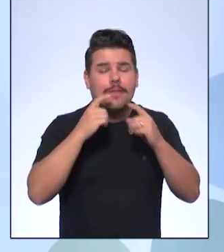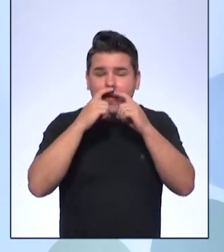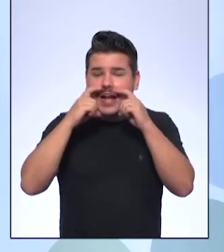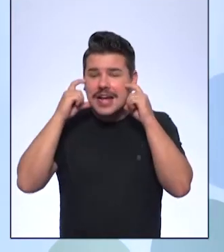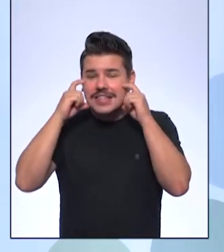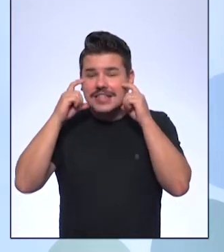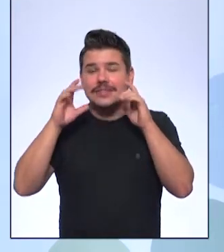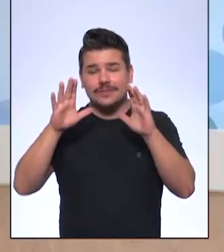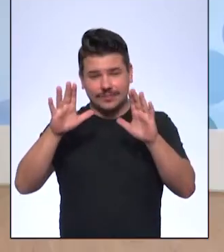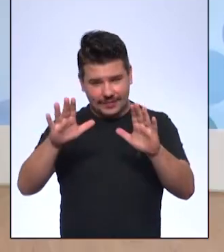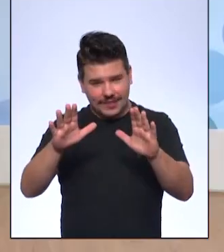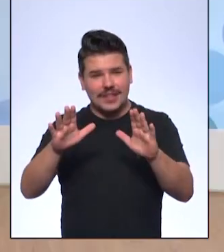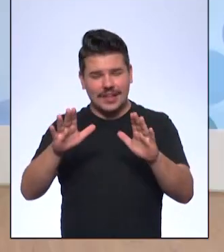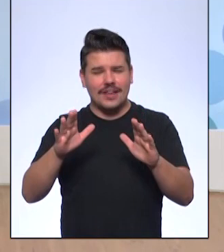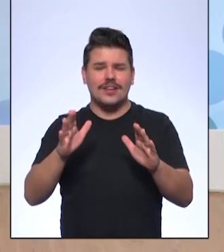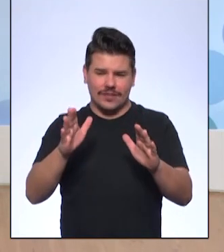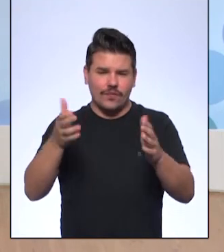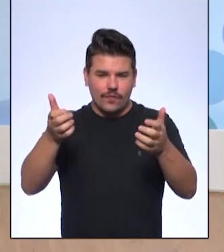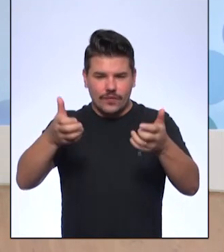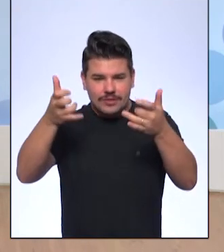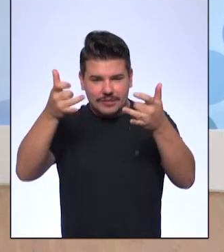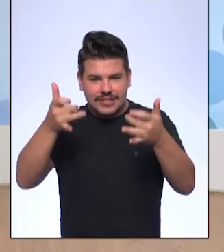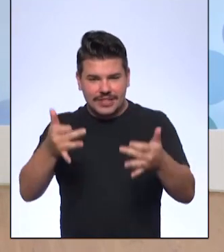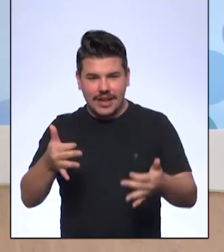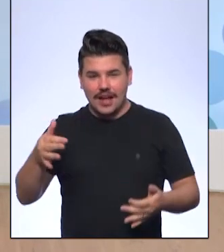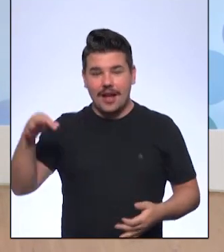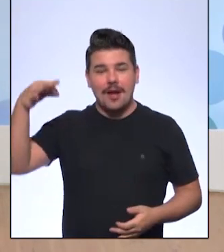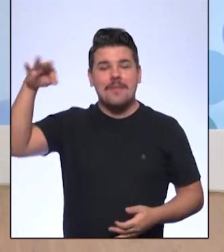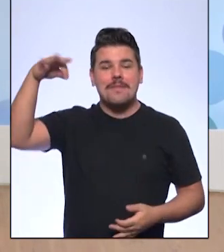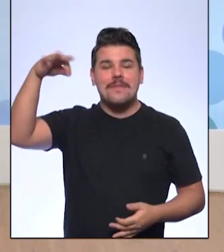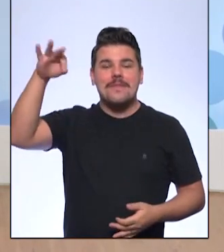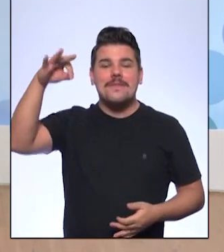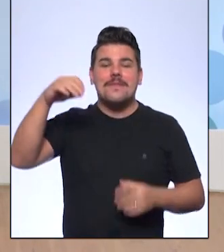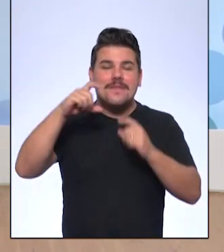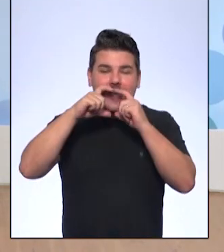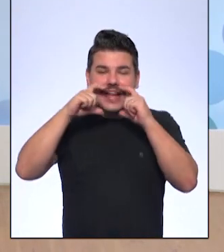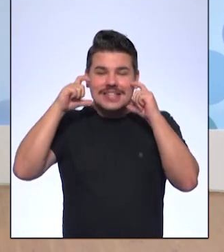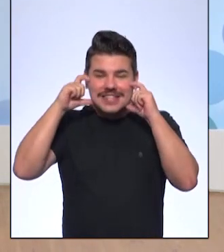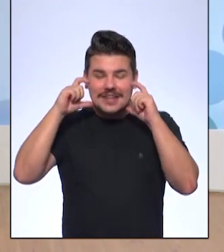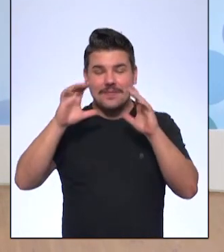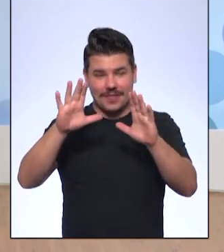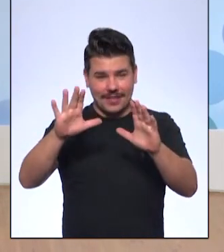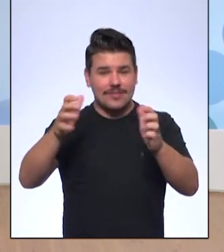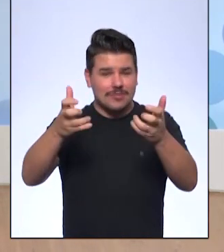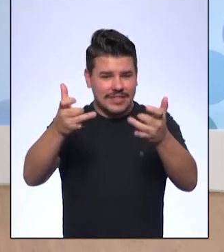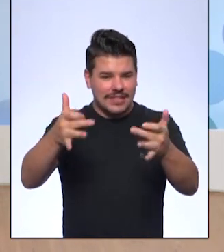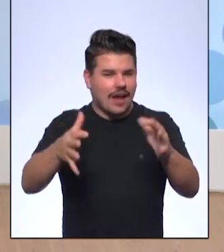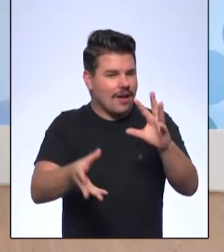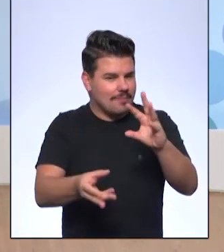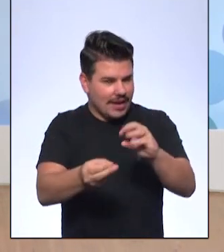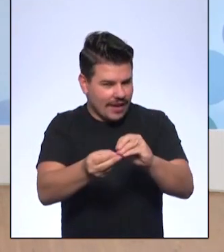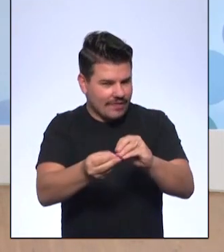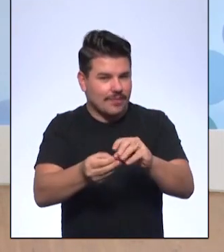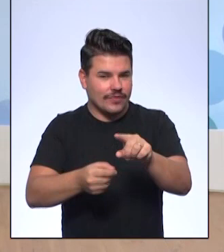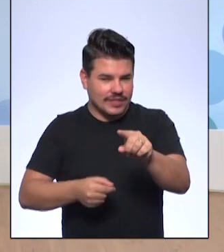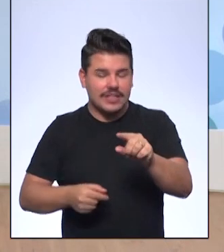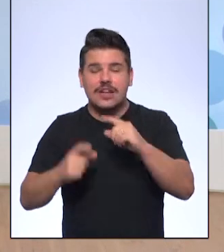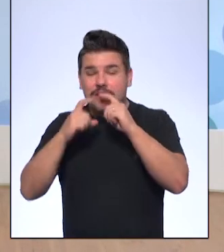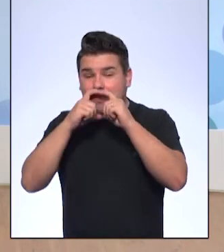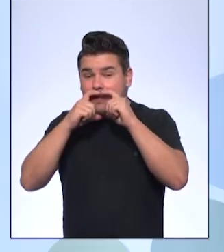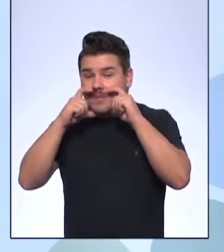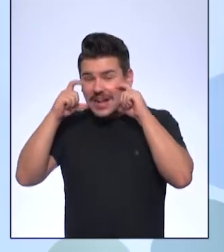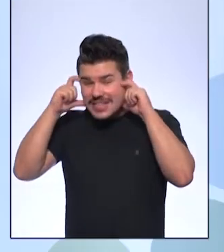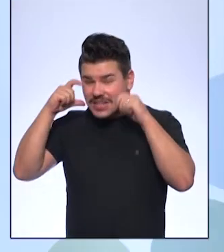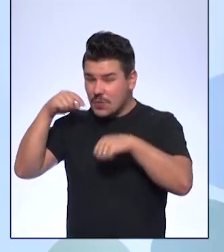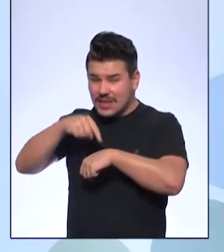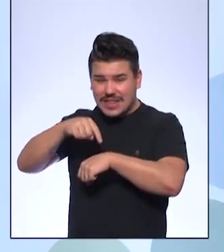Fabi? Como que a gente... Tá aqui, ó. Só para explicar para vocês, assim, de maneira... Tá aqui a máscara. Breve. A gente fica com a máscara até a